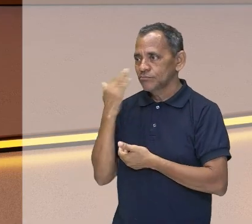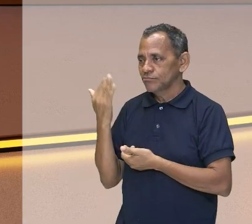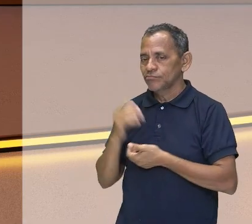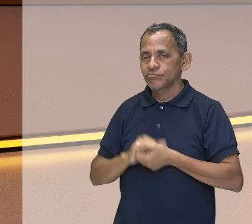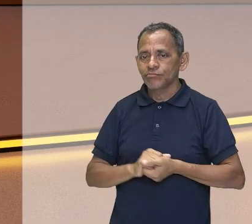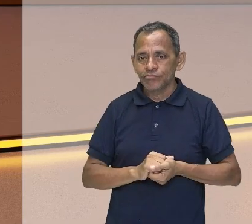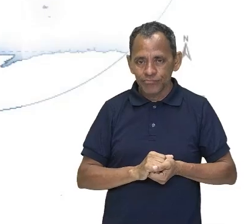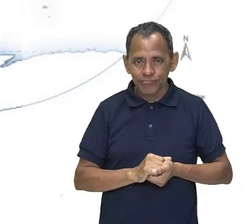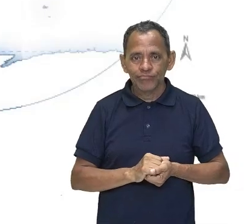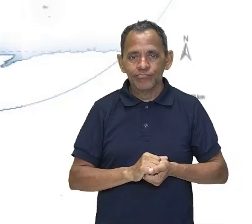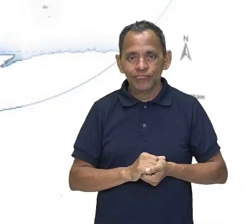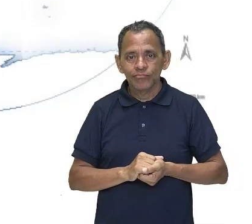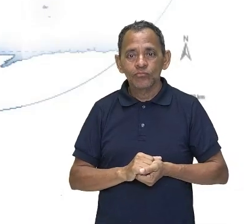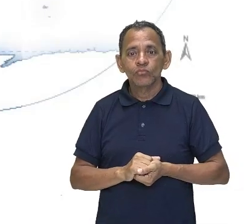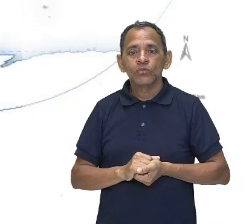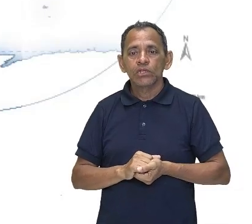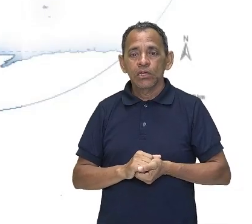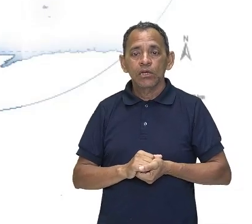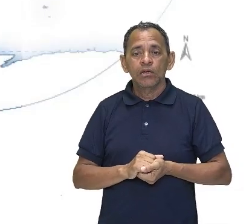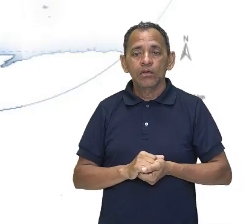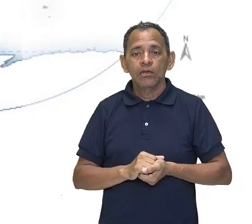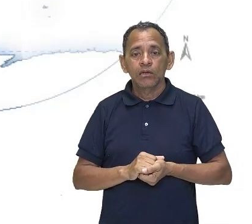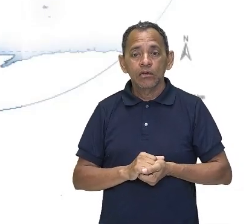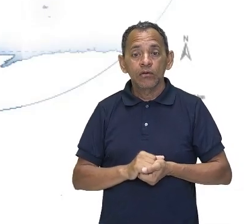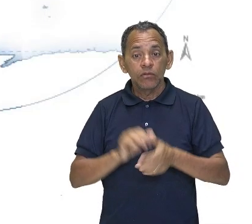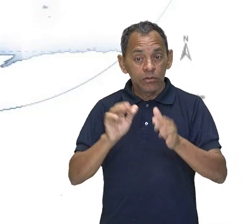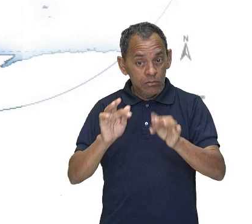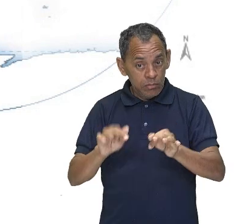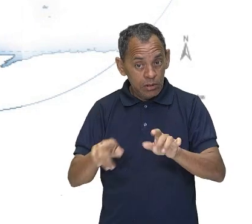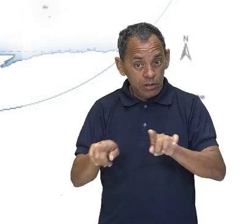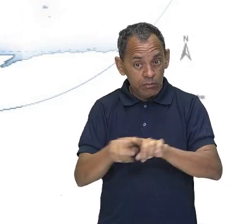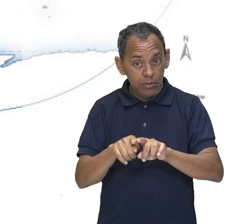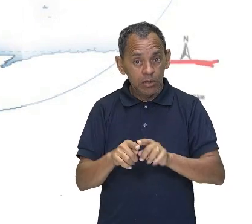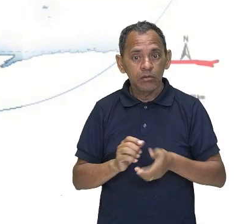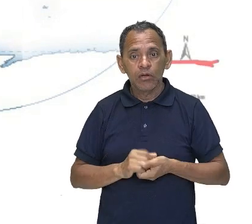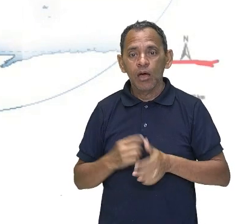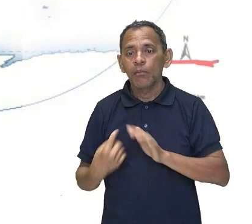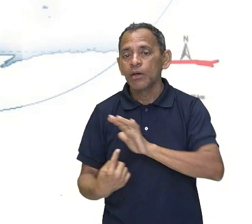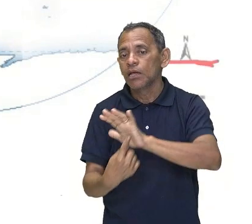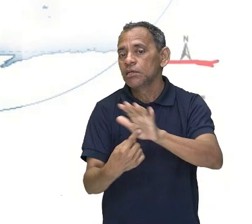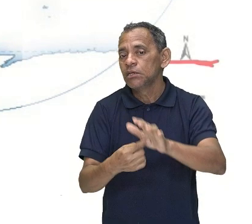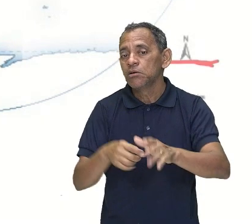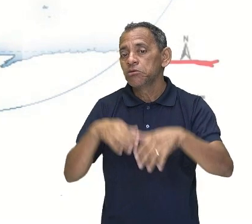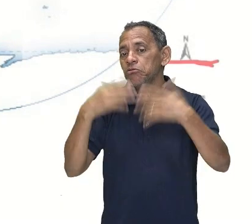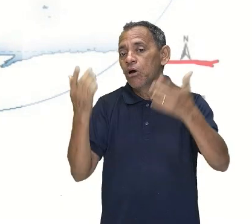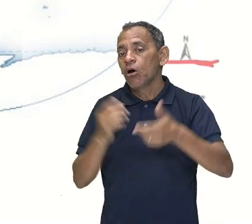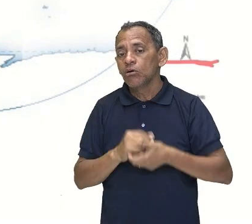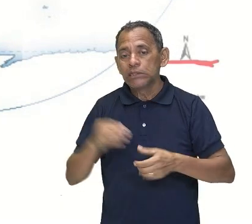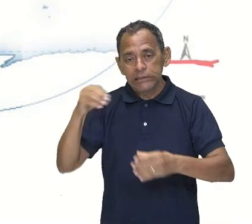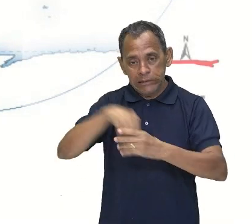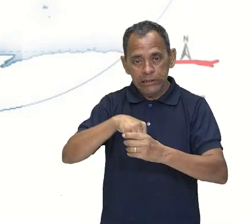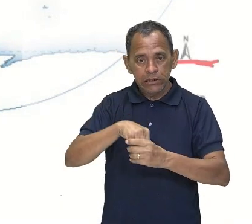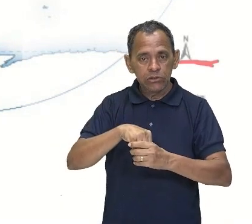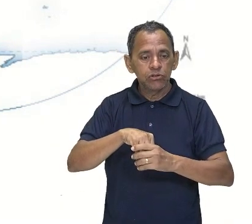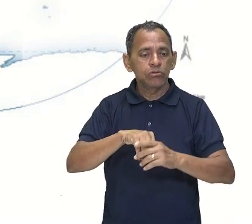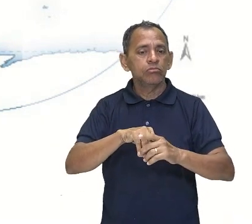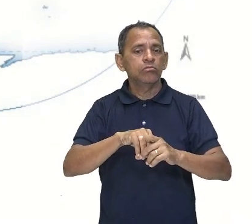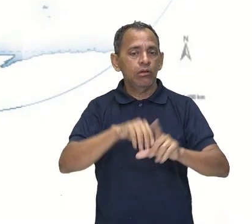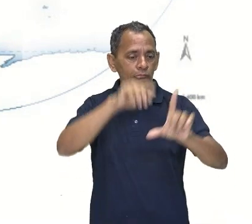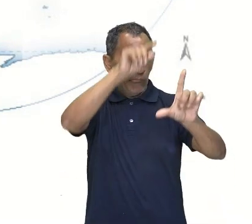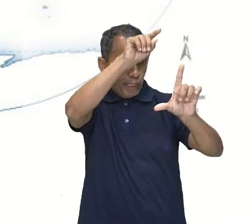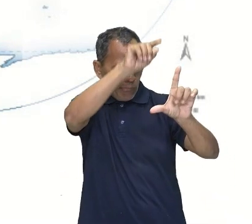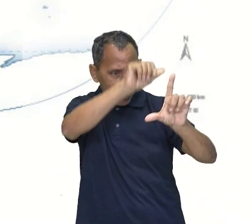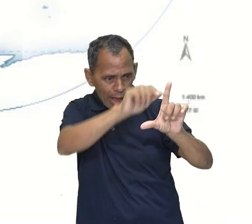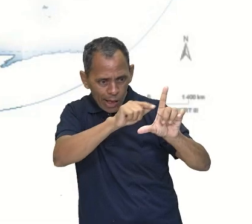E chegamos à projeção. A projeção indica ali qual foi a projeção cartográfica que nós utilizamos